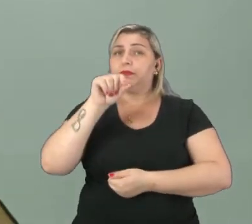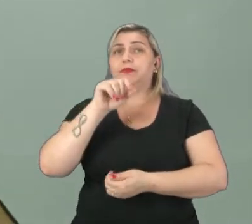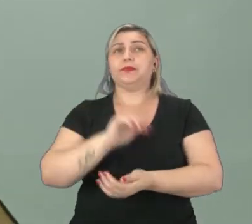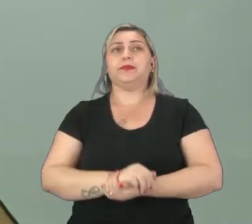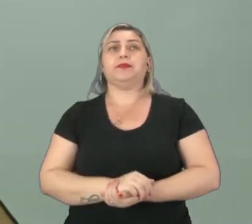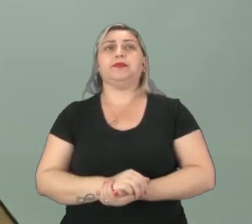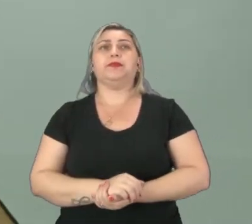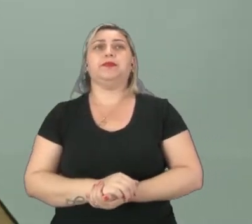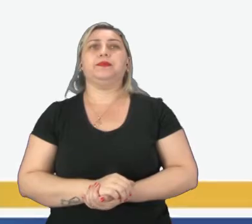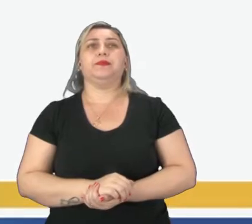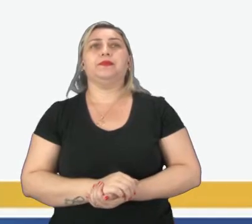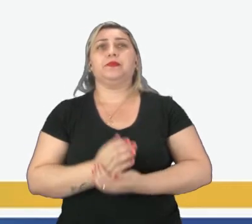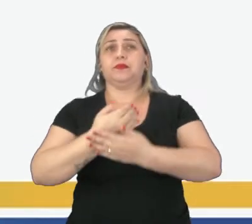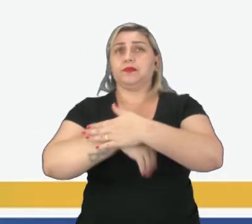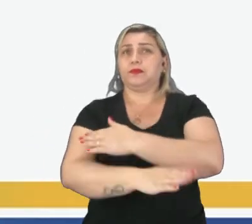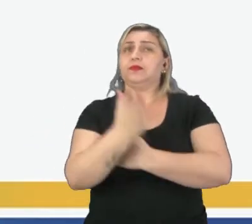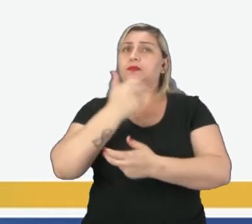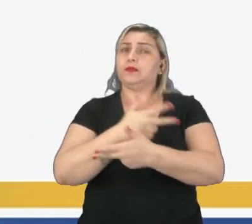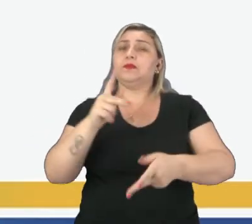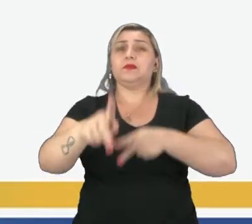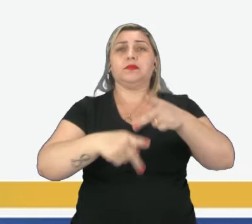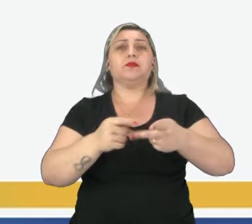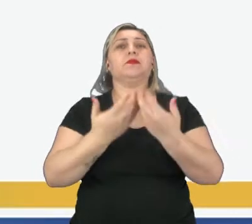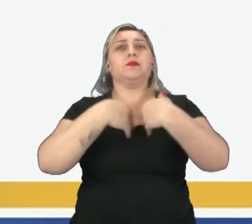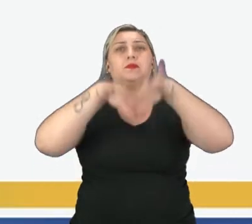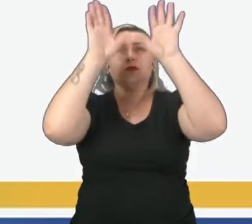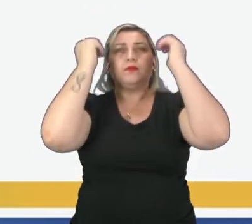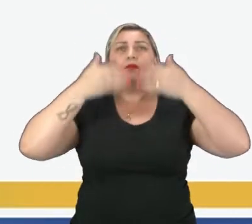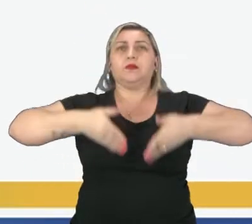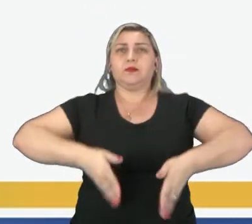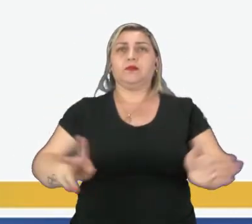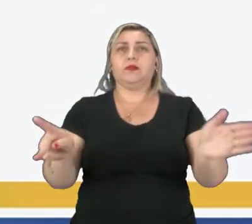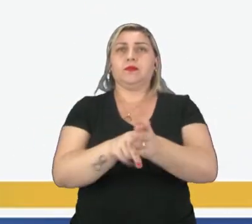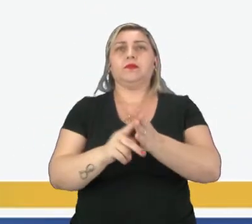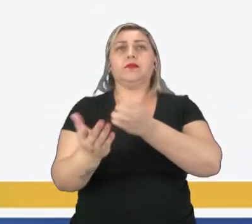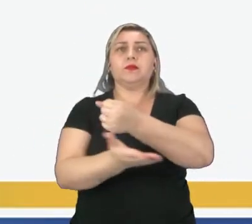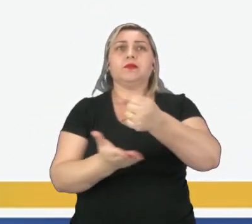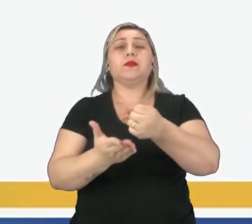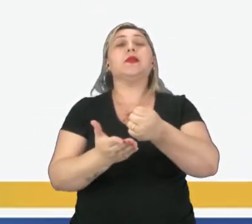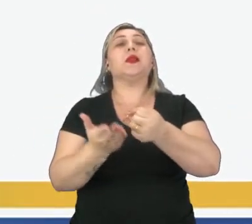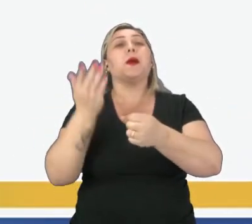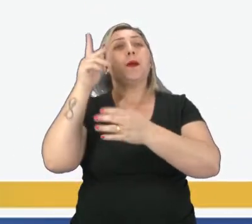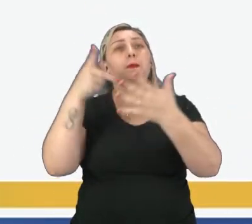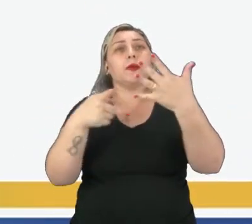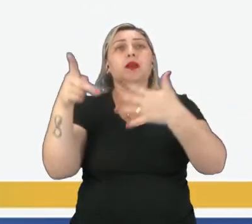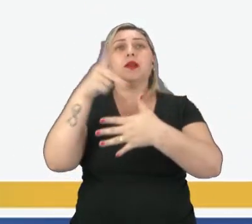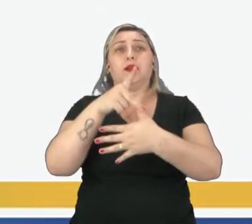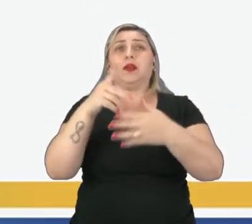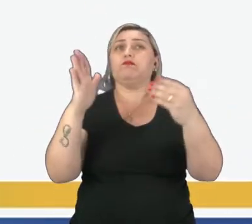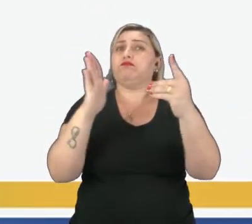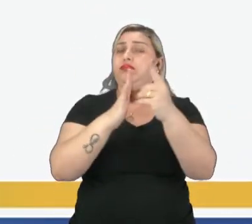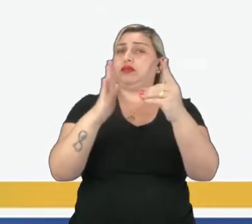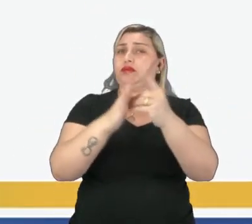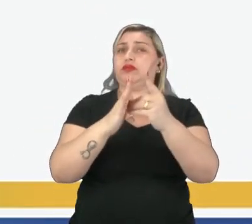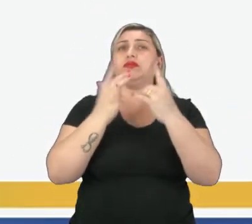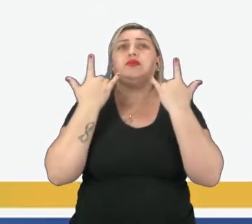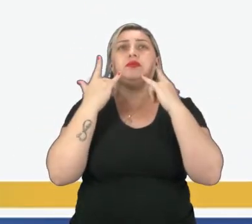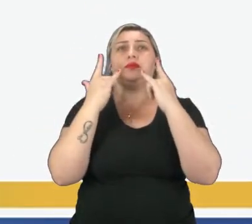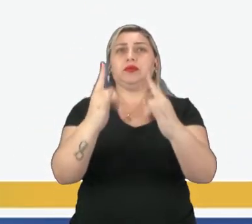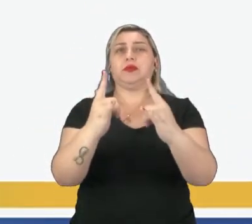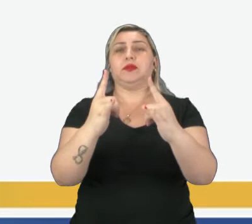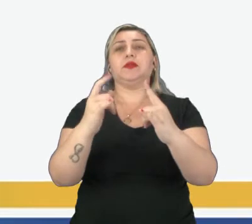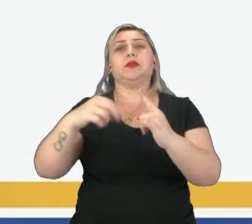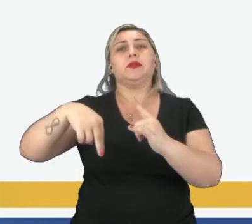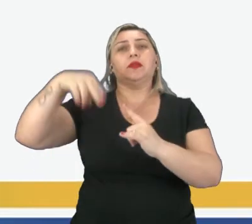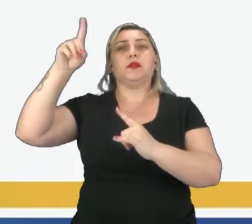lá? Os hábitos alimentares da população acriana são baseados principalmente na culinária indígena, boliviana